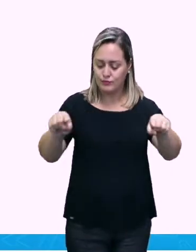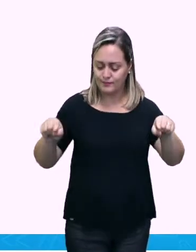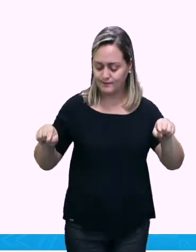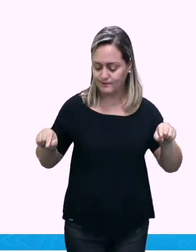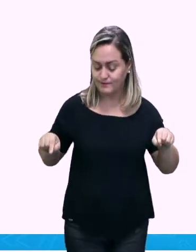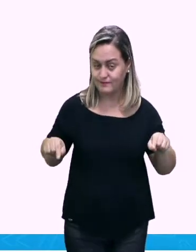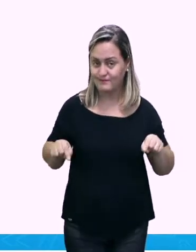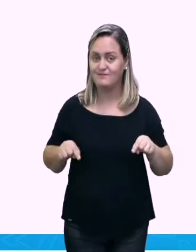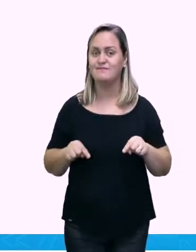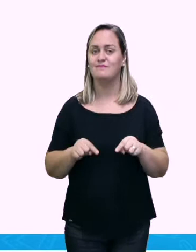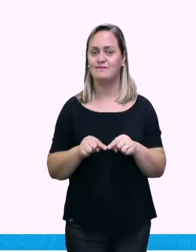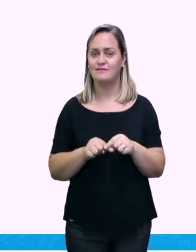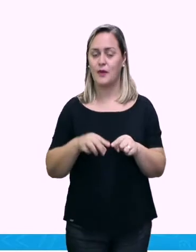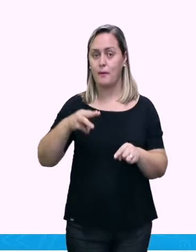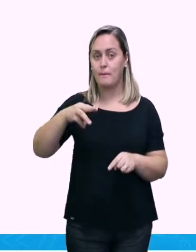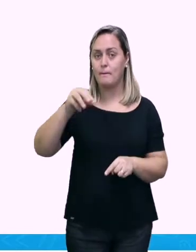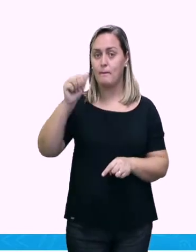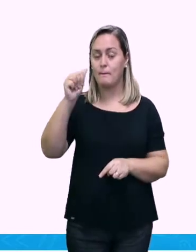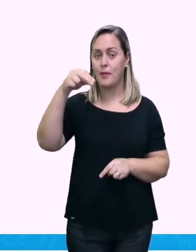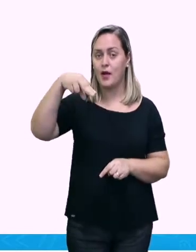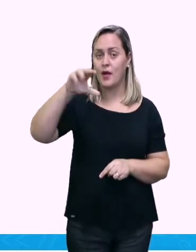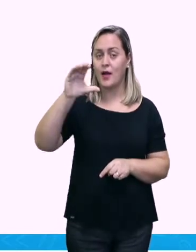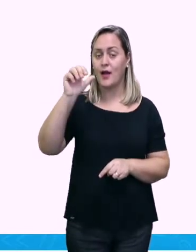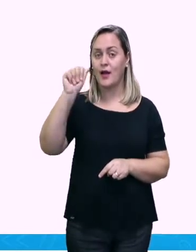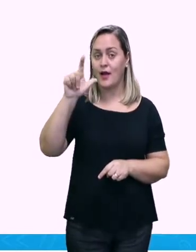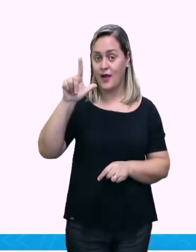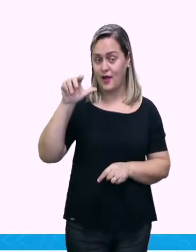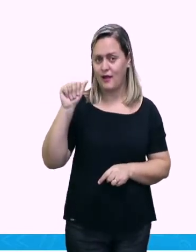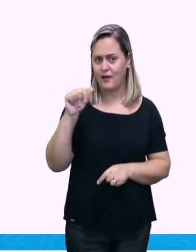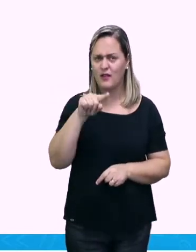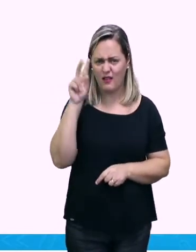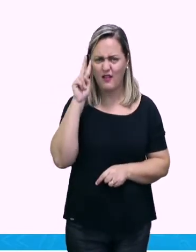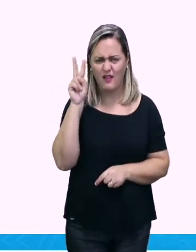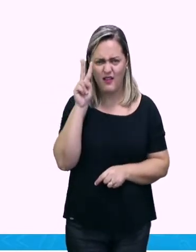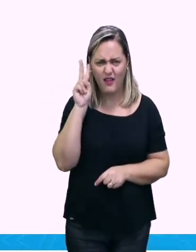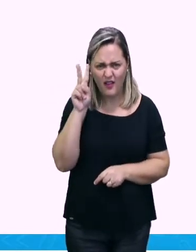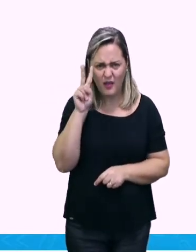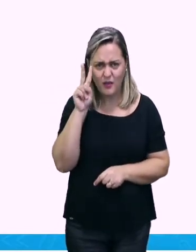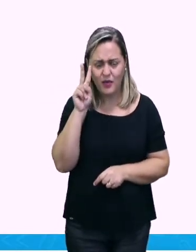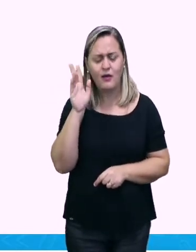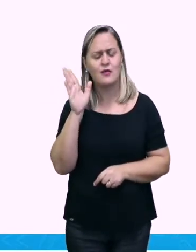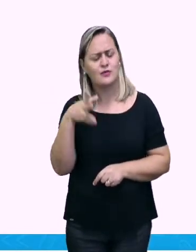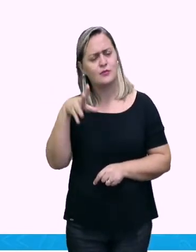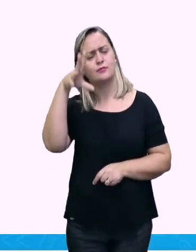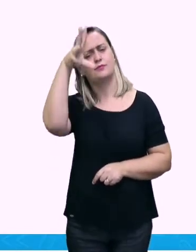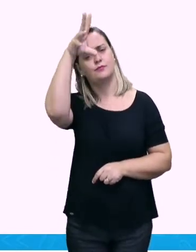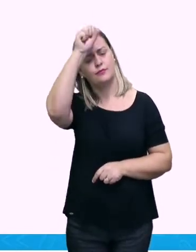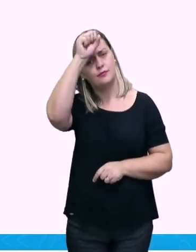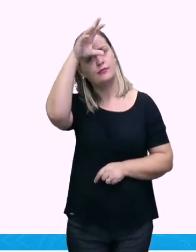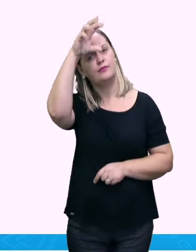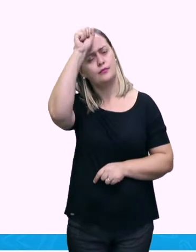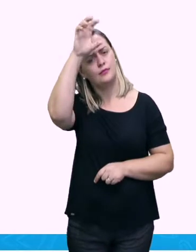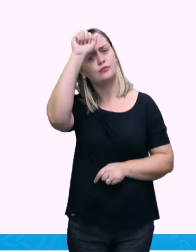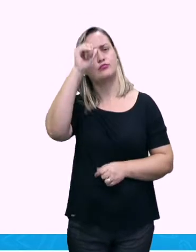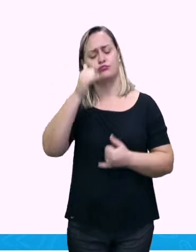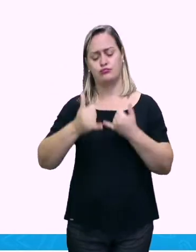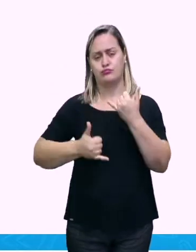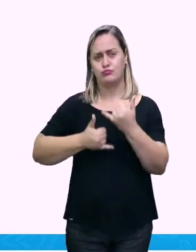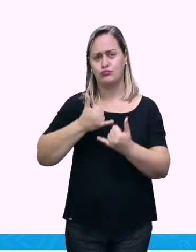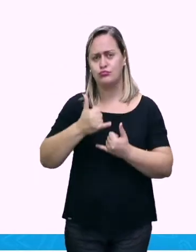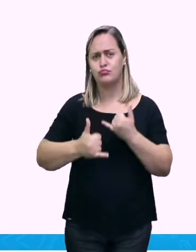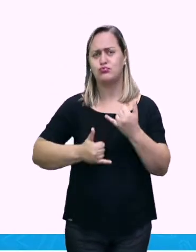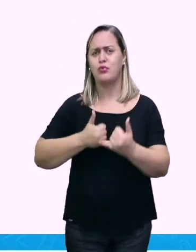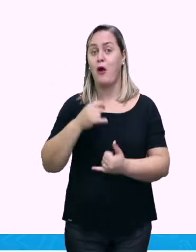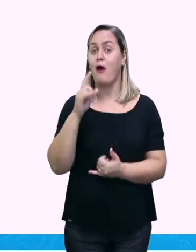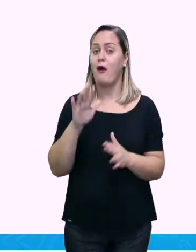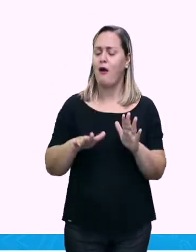o tabuleiro do mancala. Vocês lembram? Aprendemos bastante e, claro, né, é um jogo muito